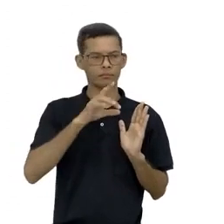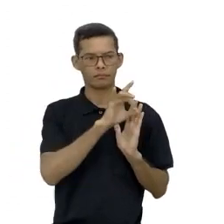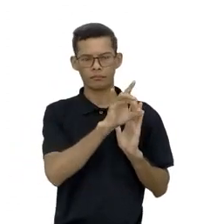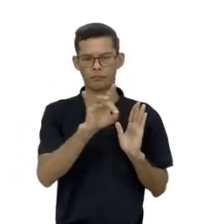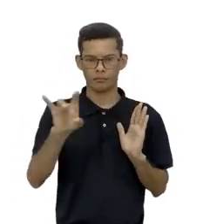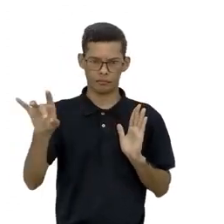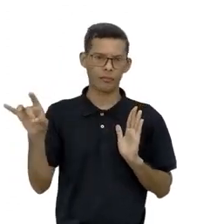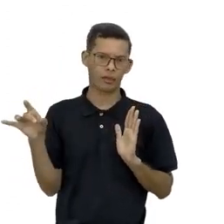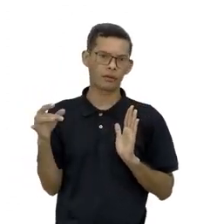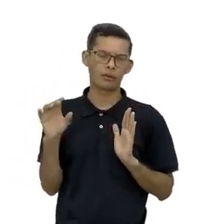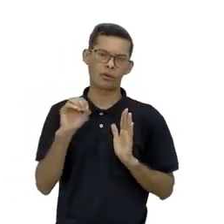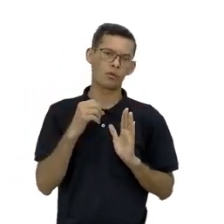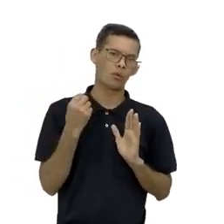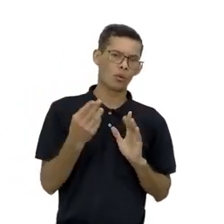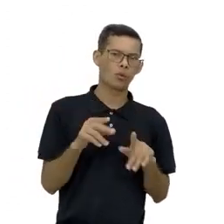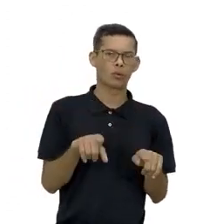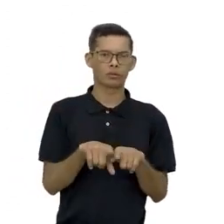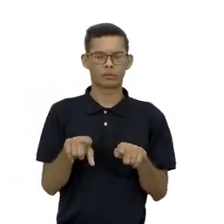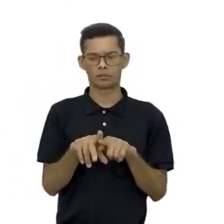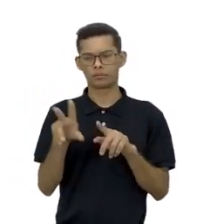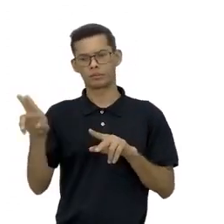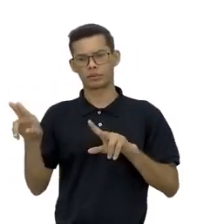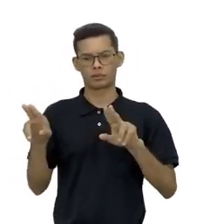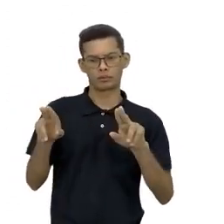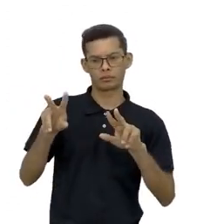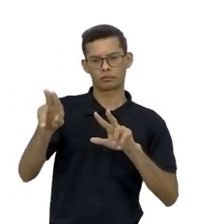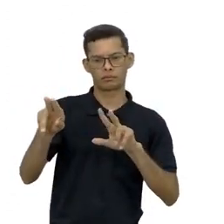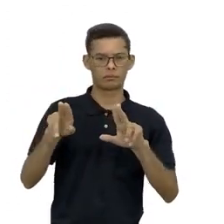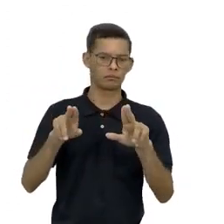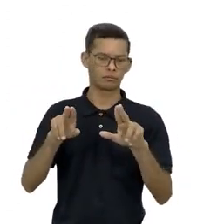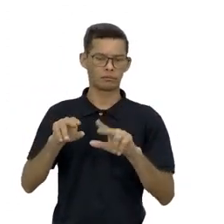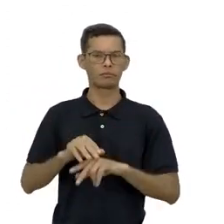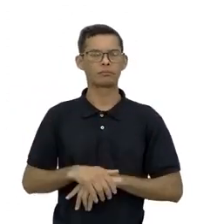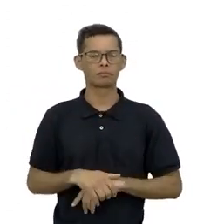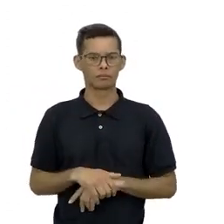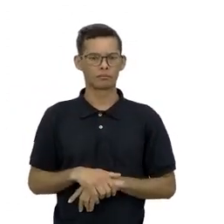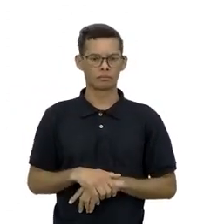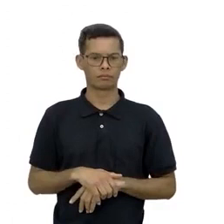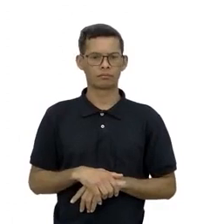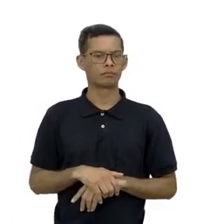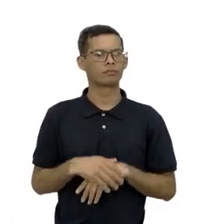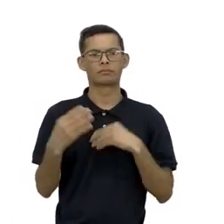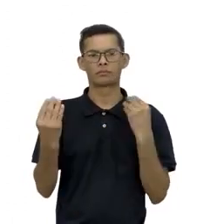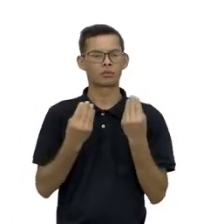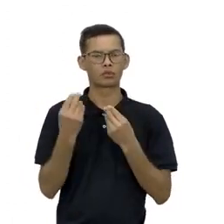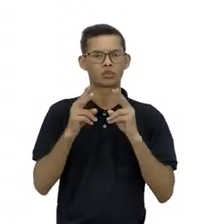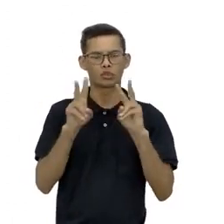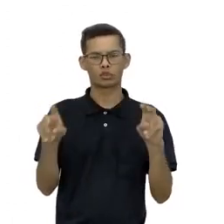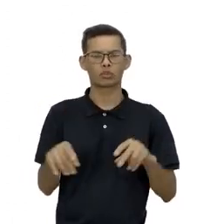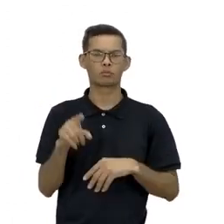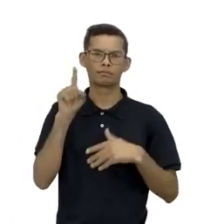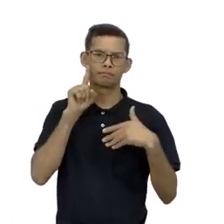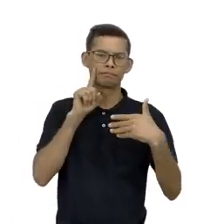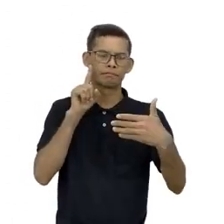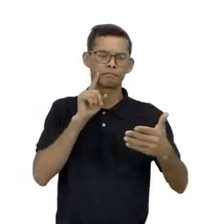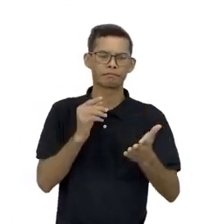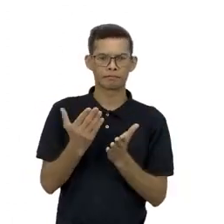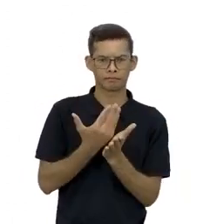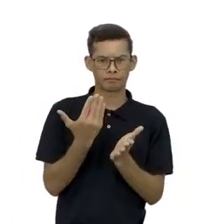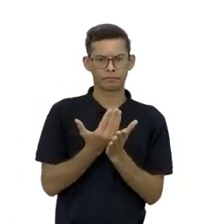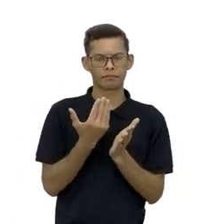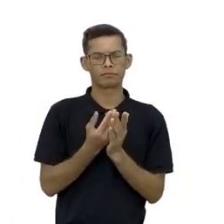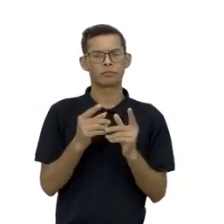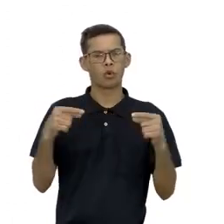eventualmente, com um colega, tá? O diário pessoal de leitura combina bastante com a